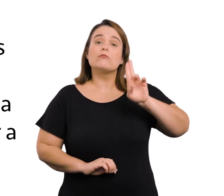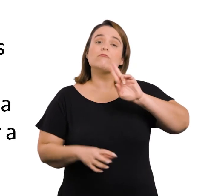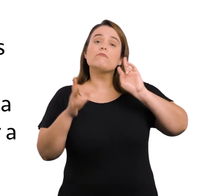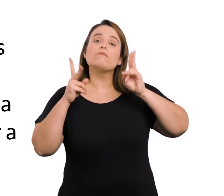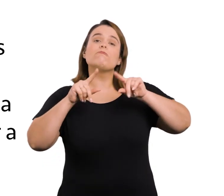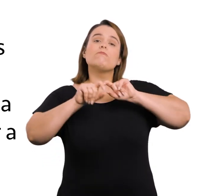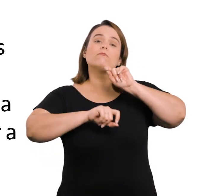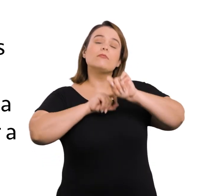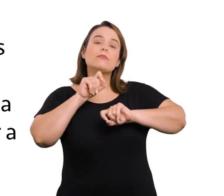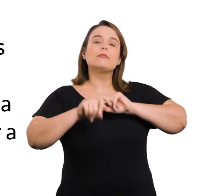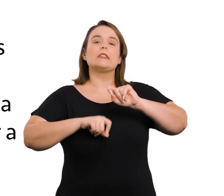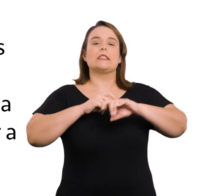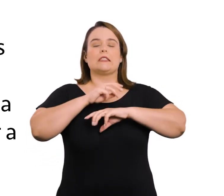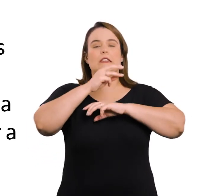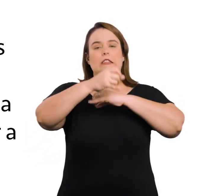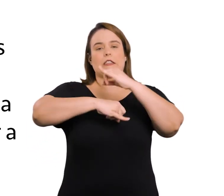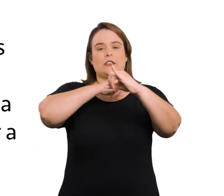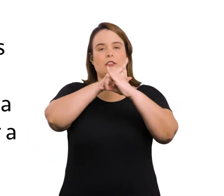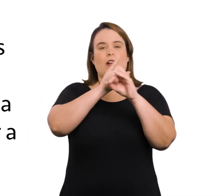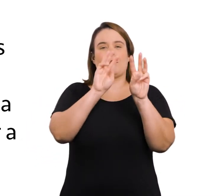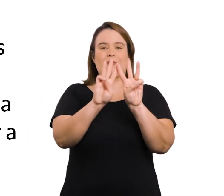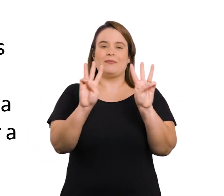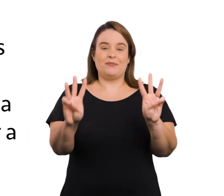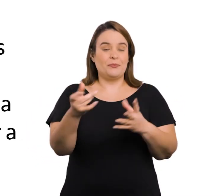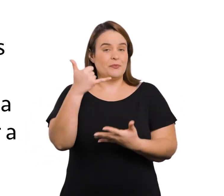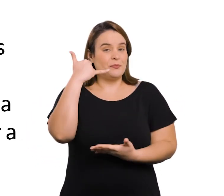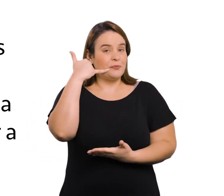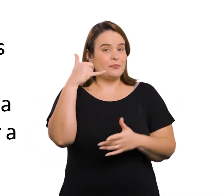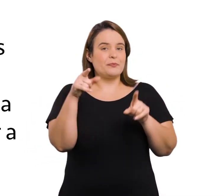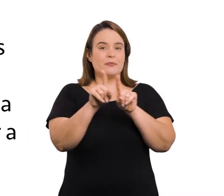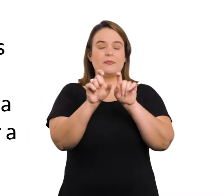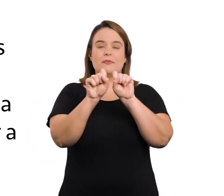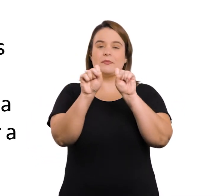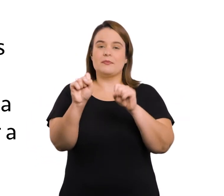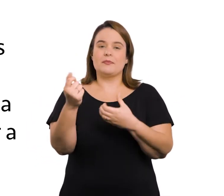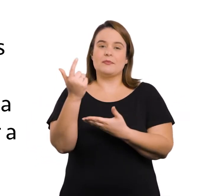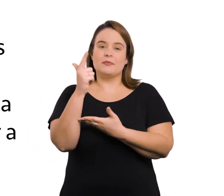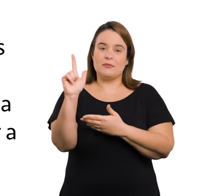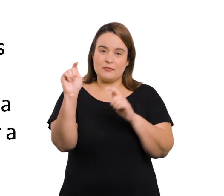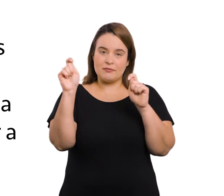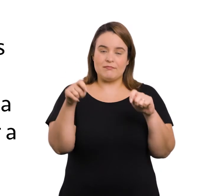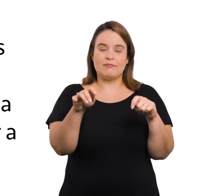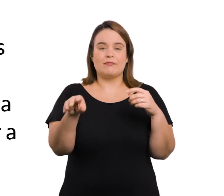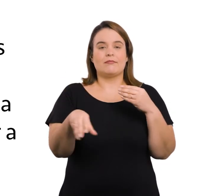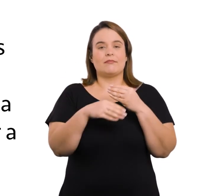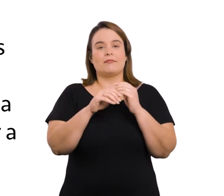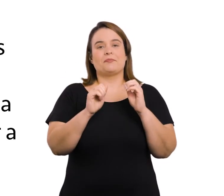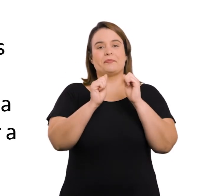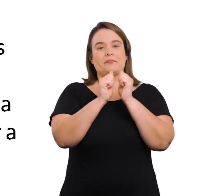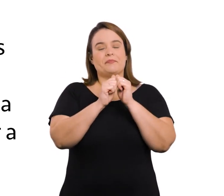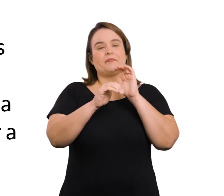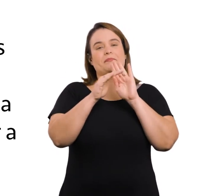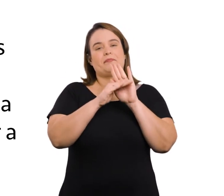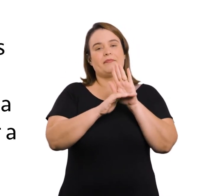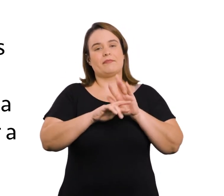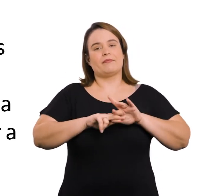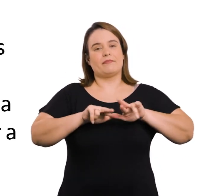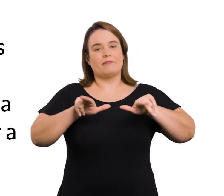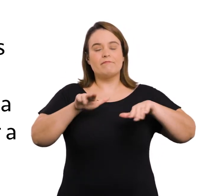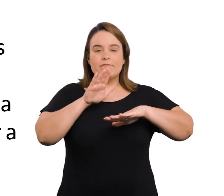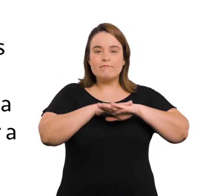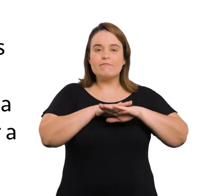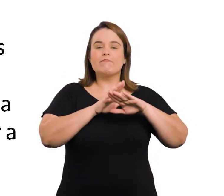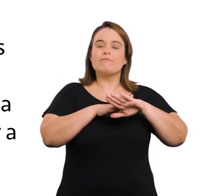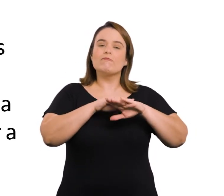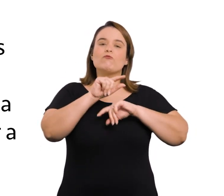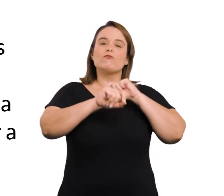fala. São cada vez mais comuns em navegadores de internet, celulares e outros sistemas, podendo ser acoplados